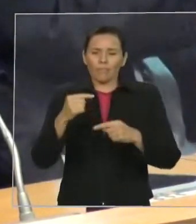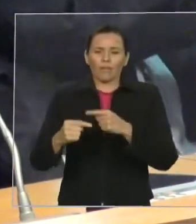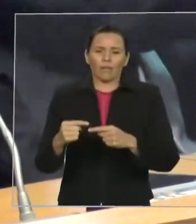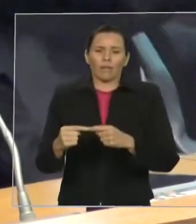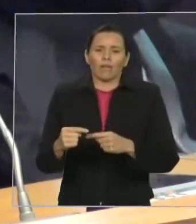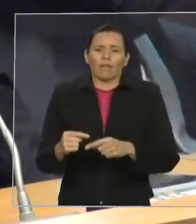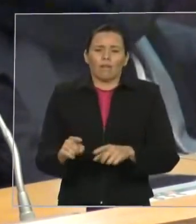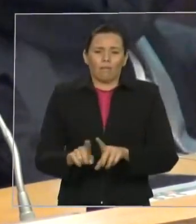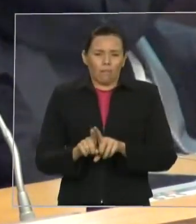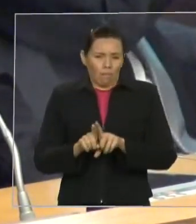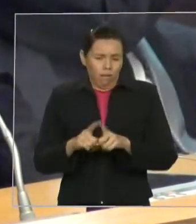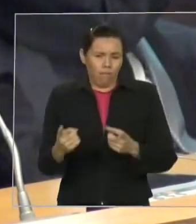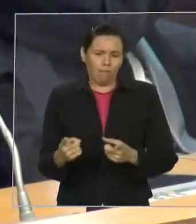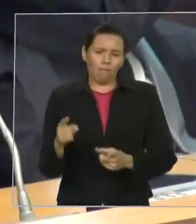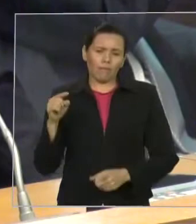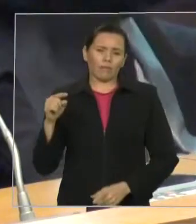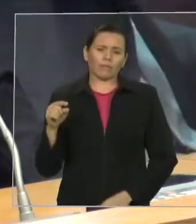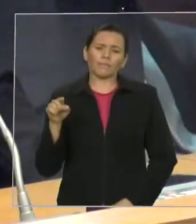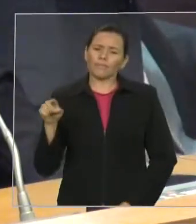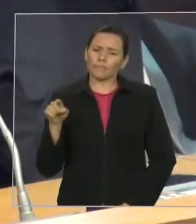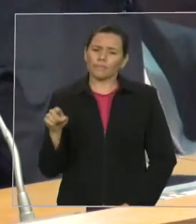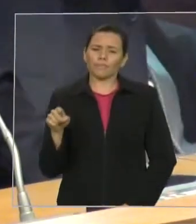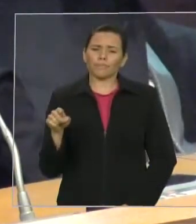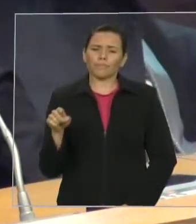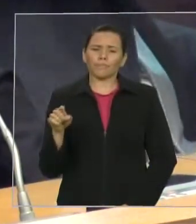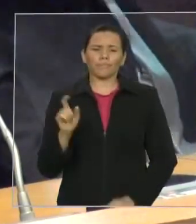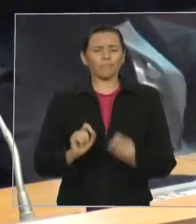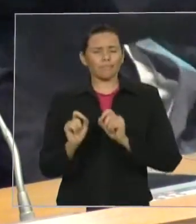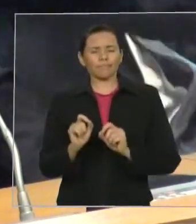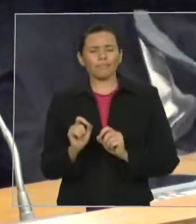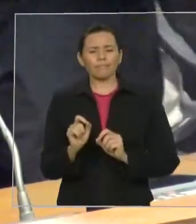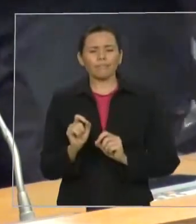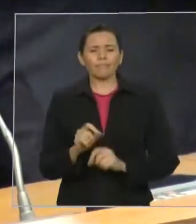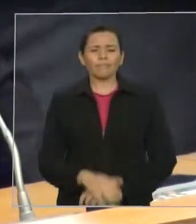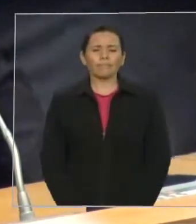esse fato atual, a gente cria